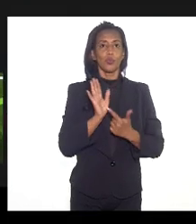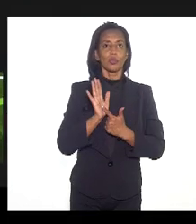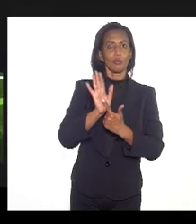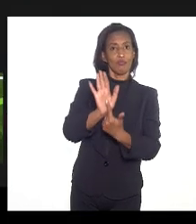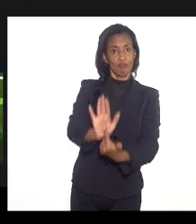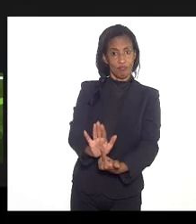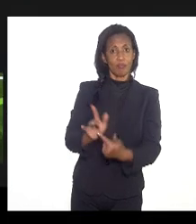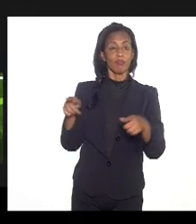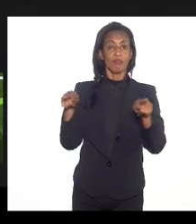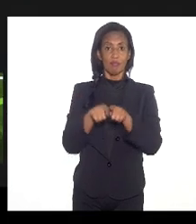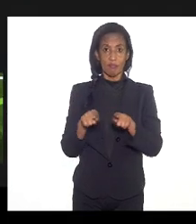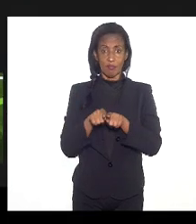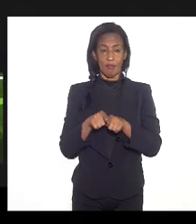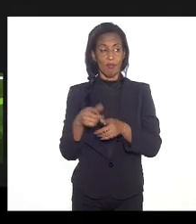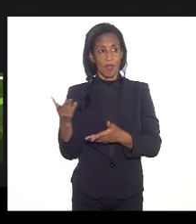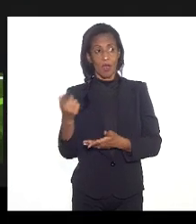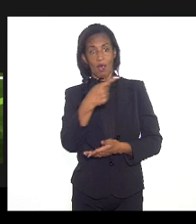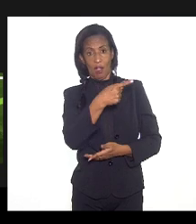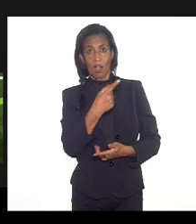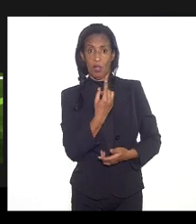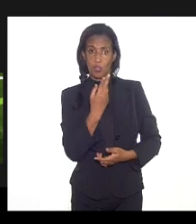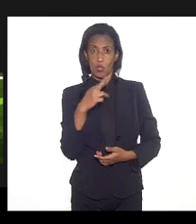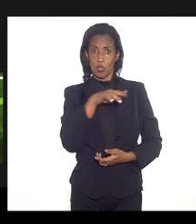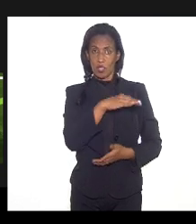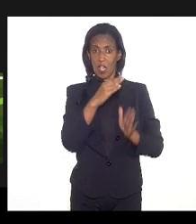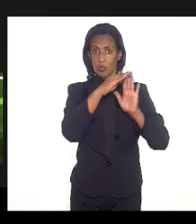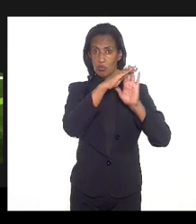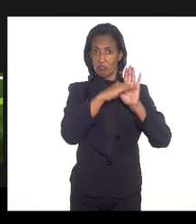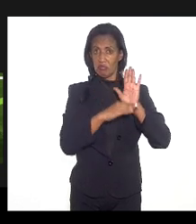apresentar, inclusive ao senhor Sérgio, as